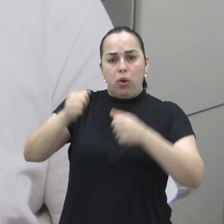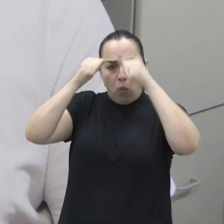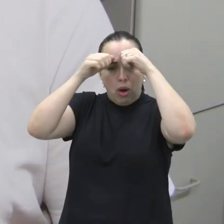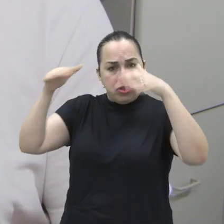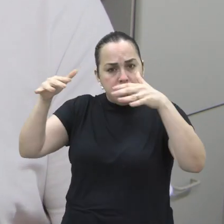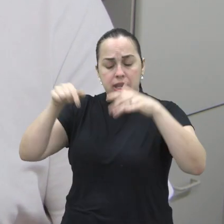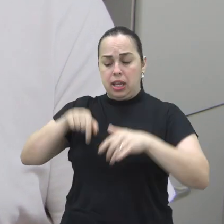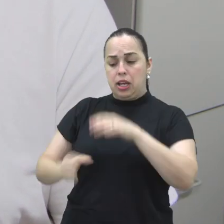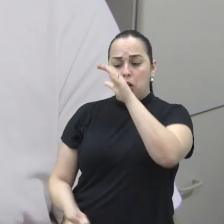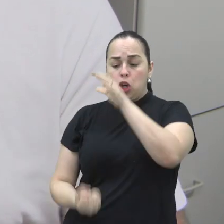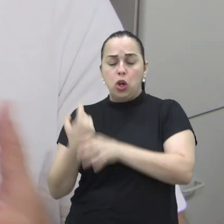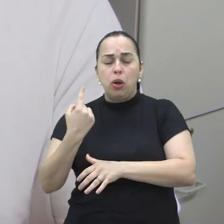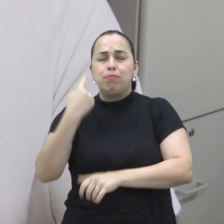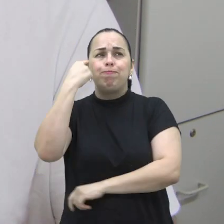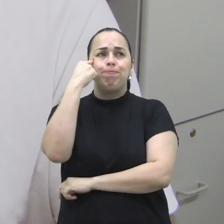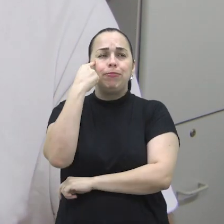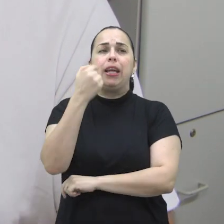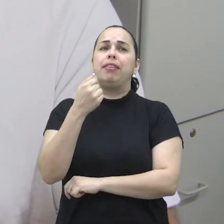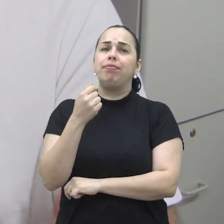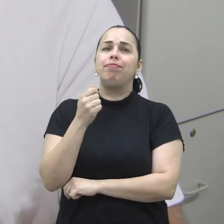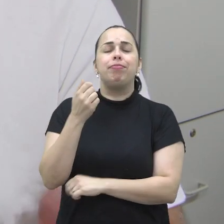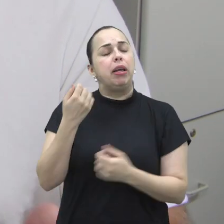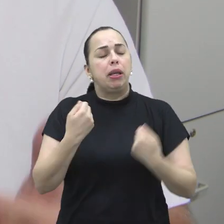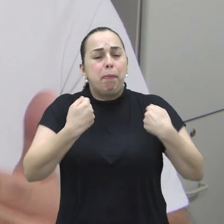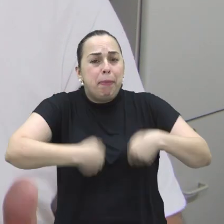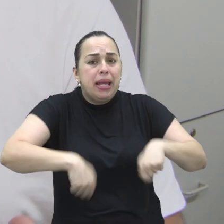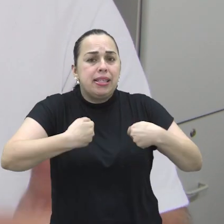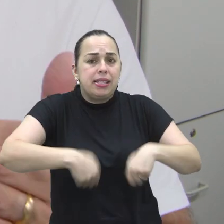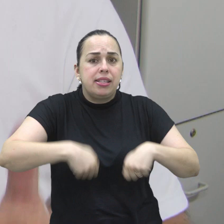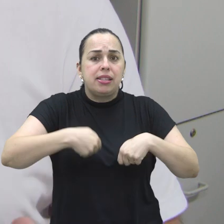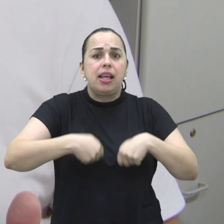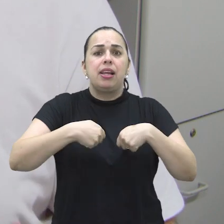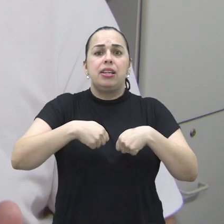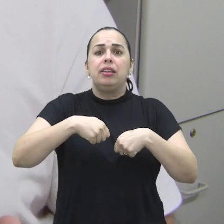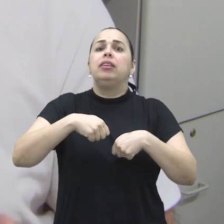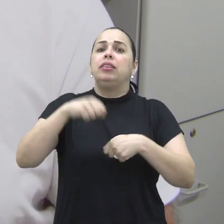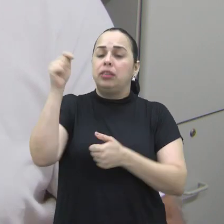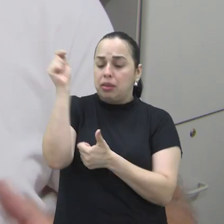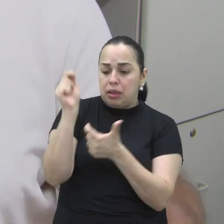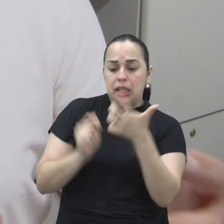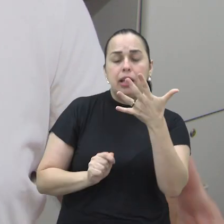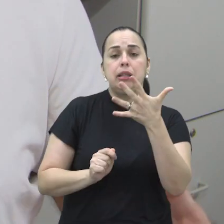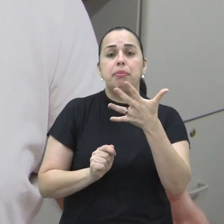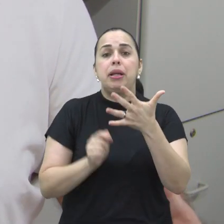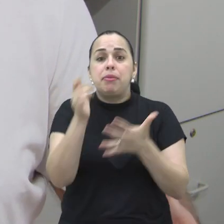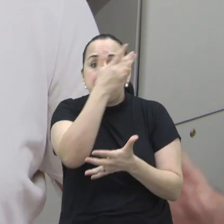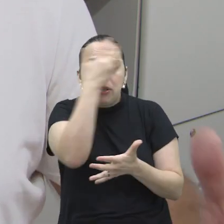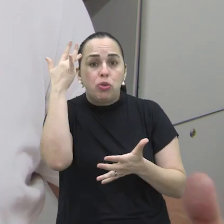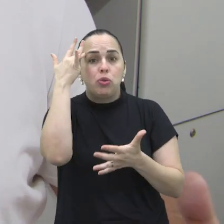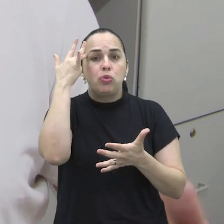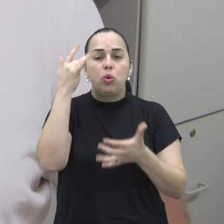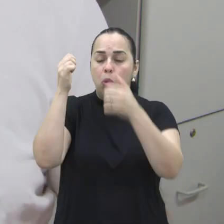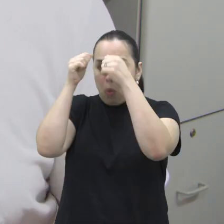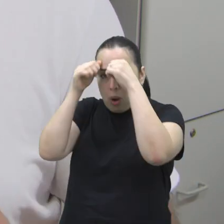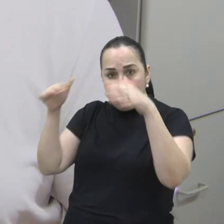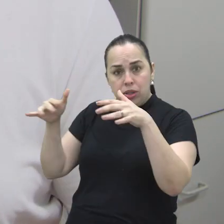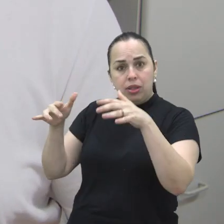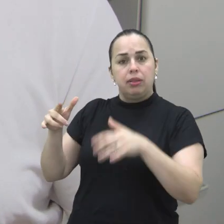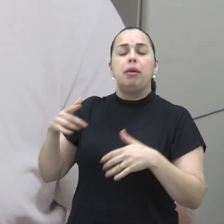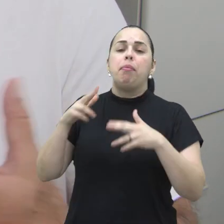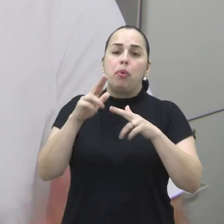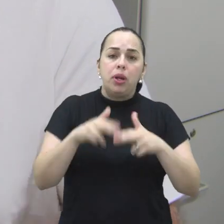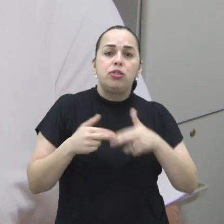autismo. Nós entendemos também a necessidade desse tipo de atividade para as pessoas com autismo. E